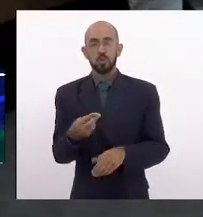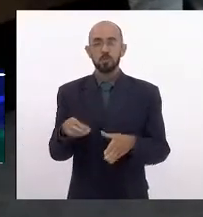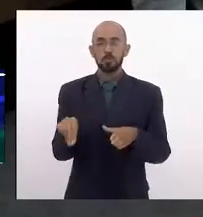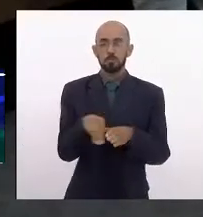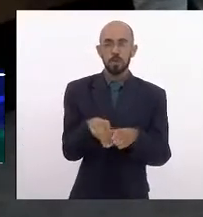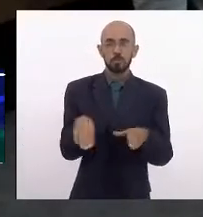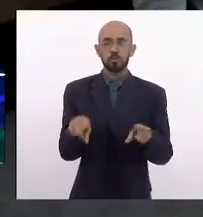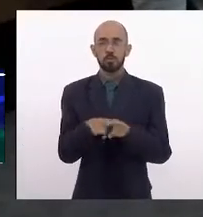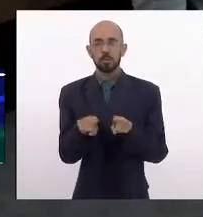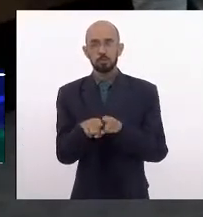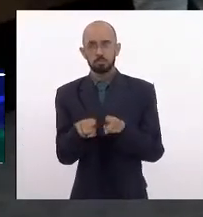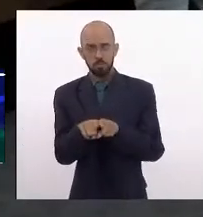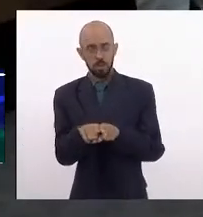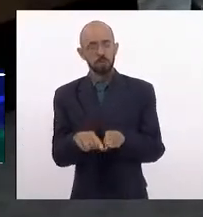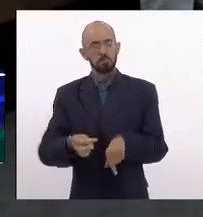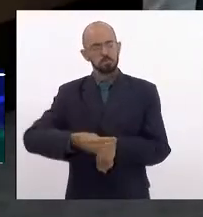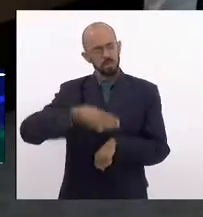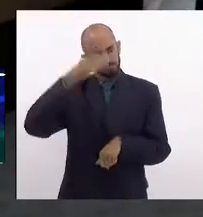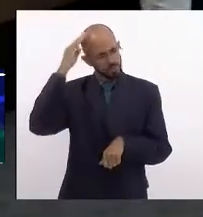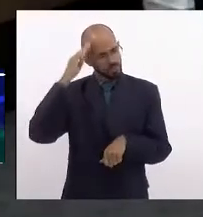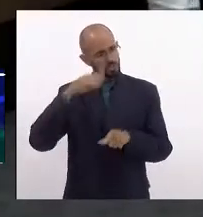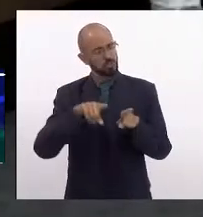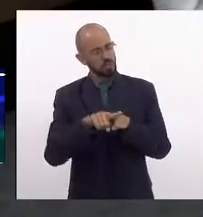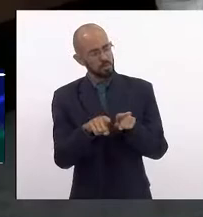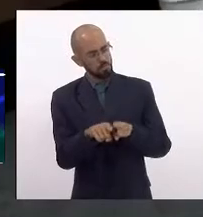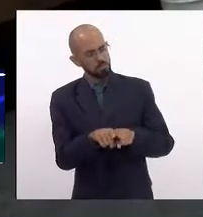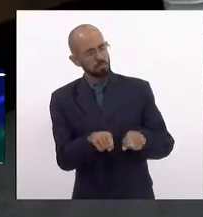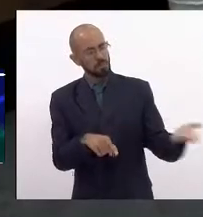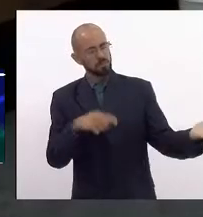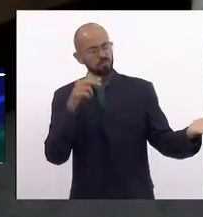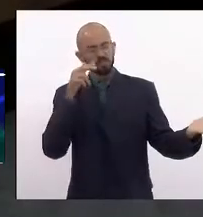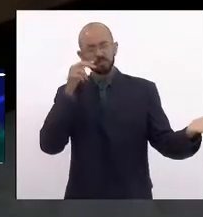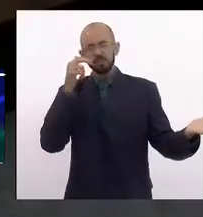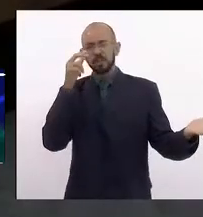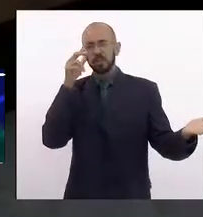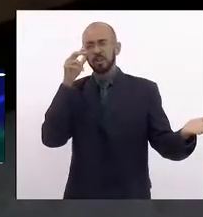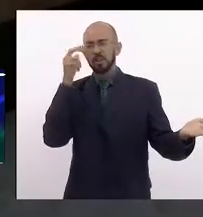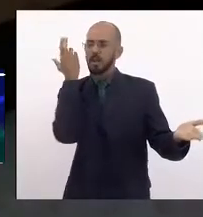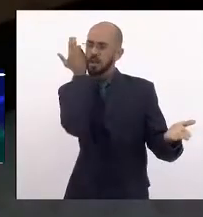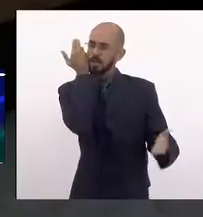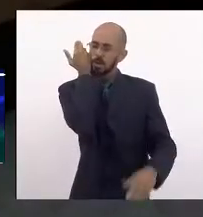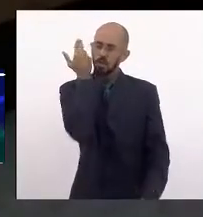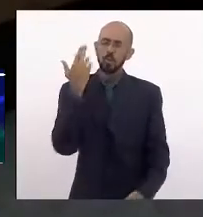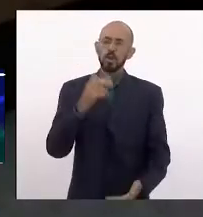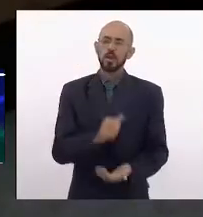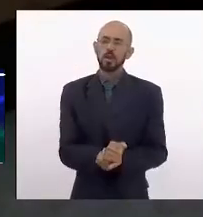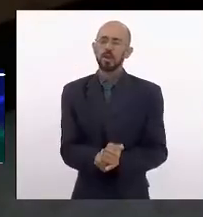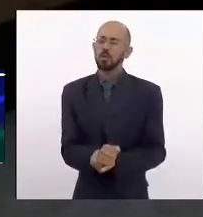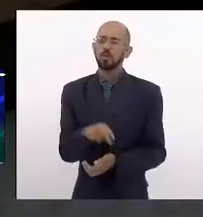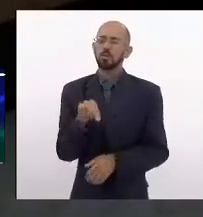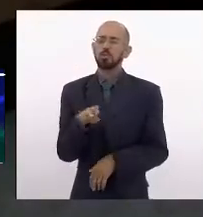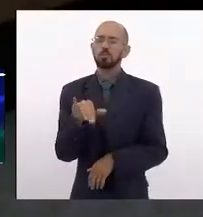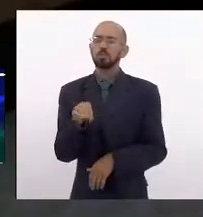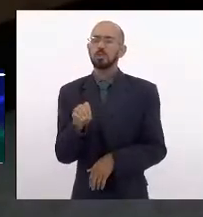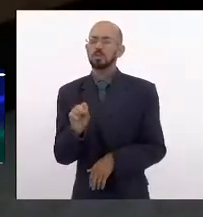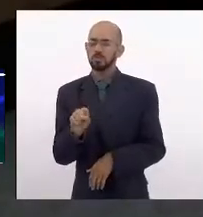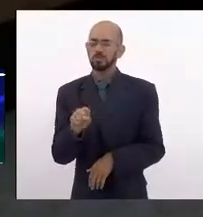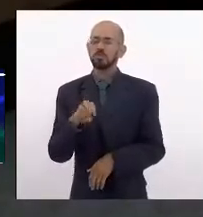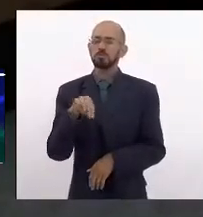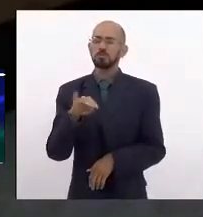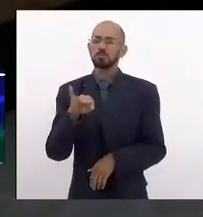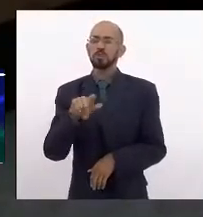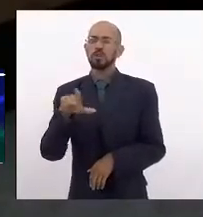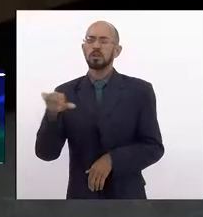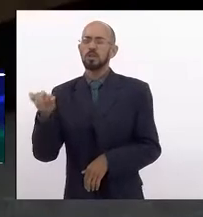membros do deputado Márcio Pacheco também Deputado Eliomar Coelho Deputado Marcus Miller